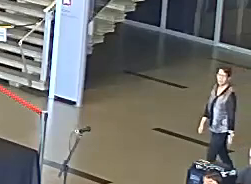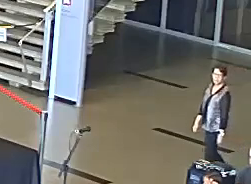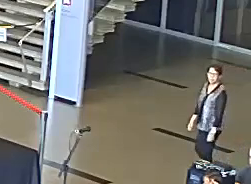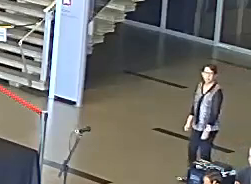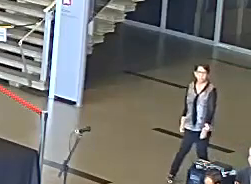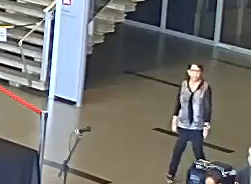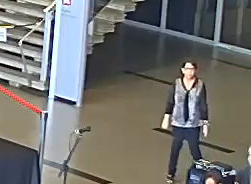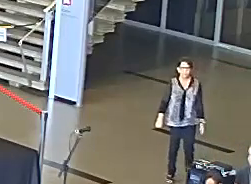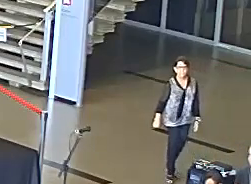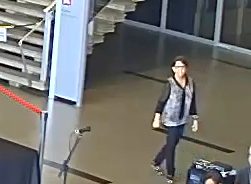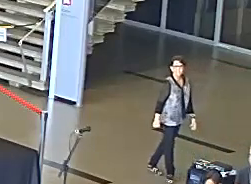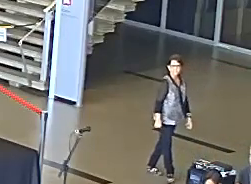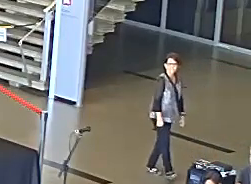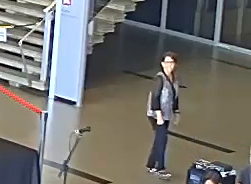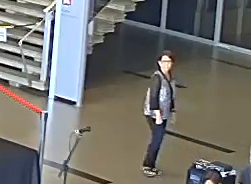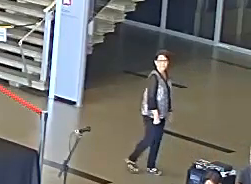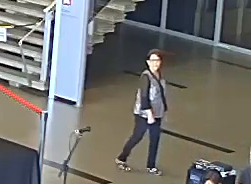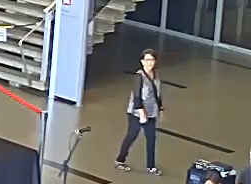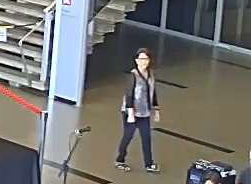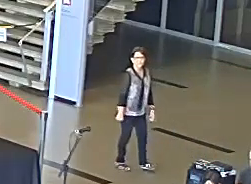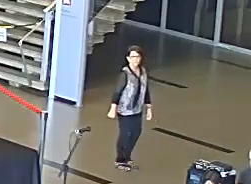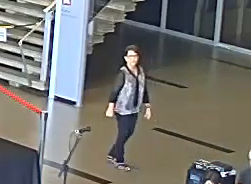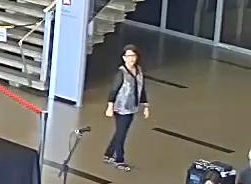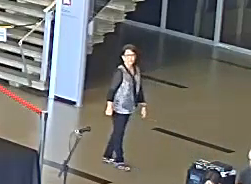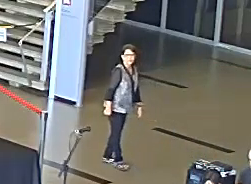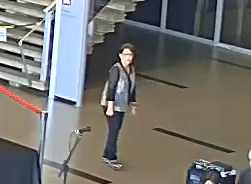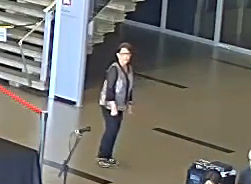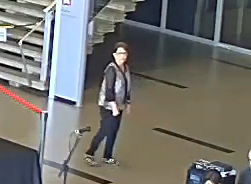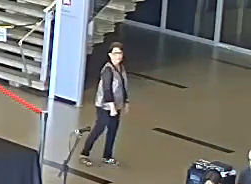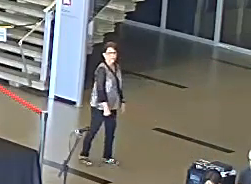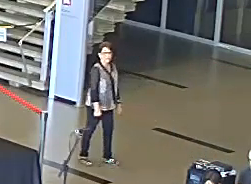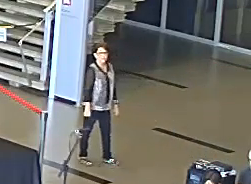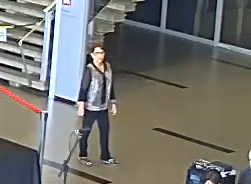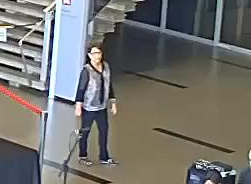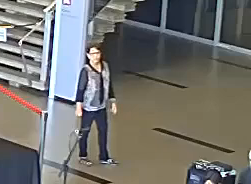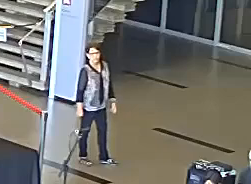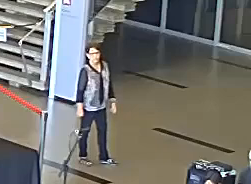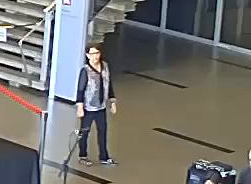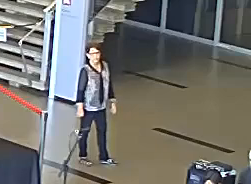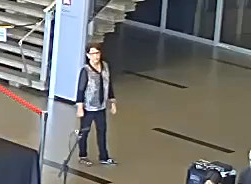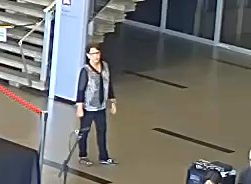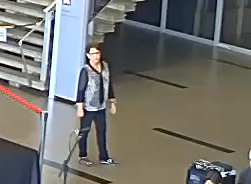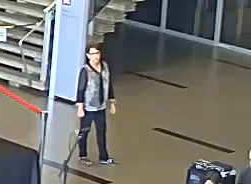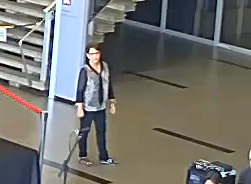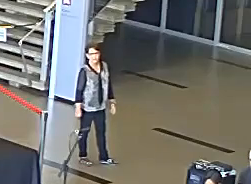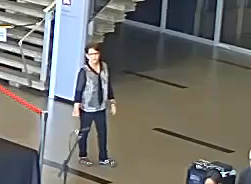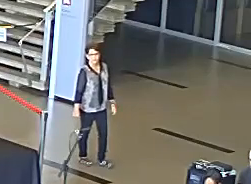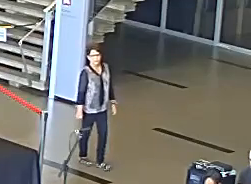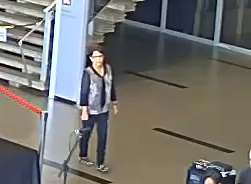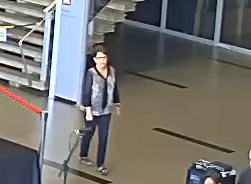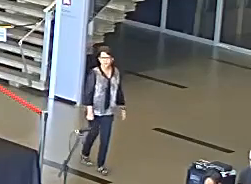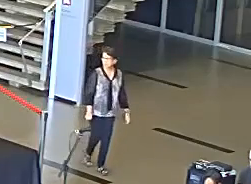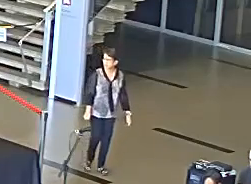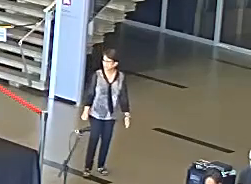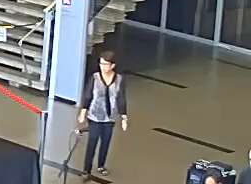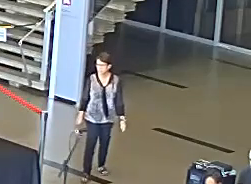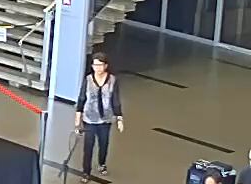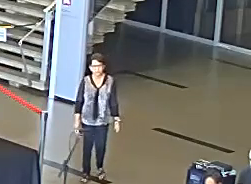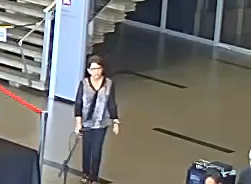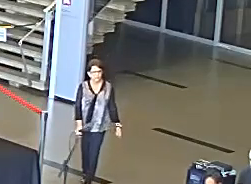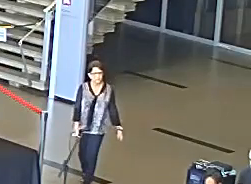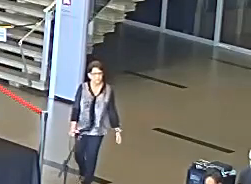Então eu acho que essa luta é uma luta muito válida temos que trabalhar temos dar voz e vez vocês tem que usar